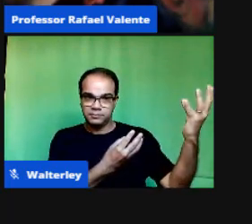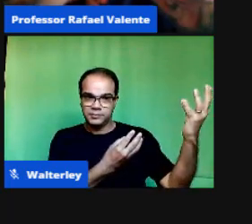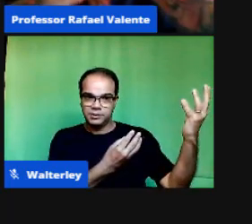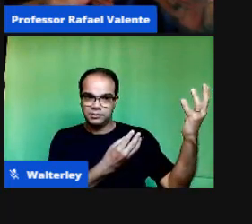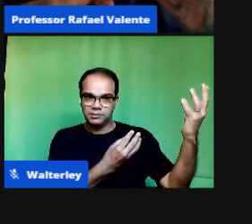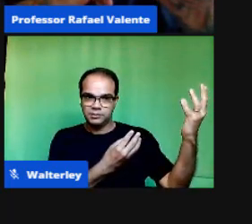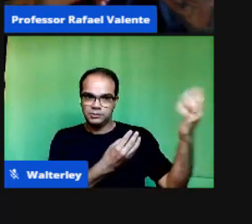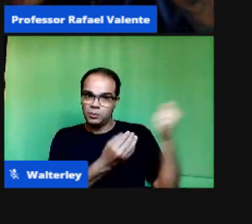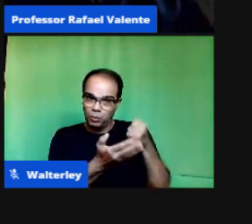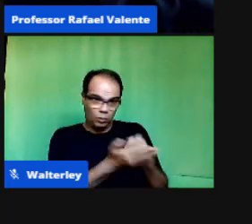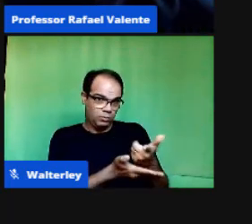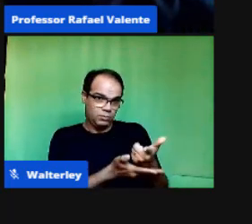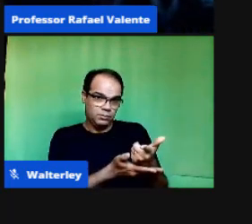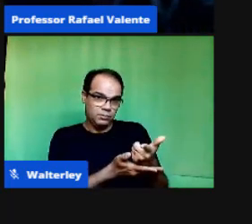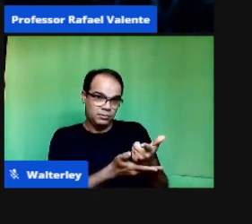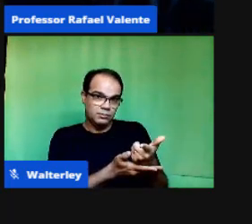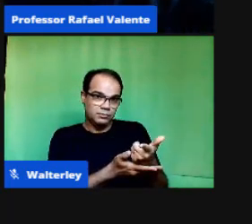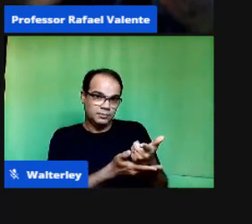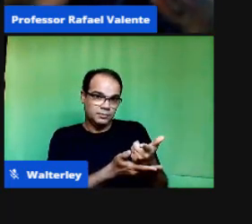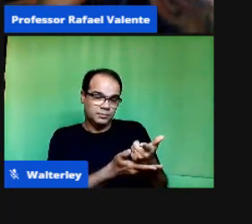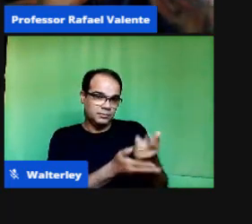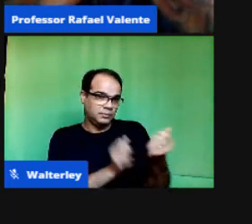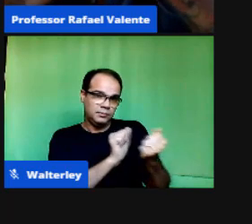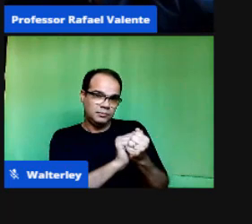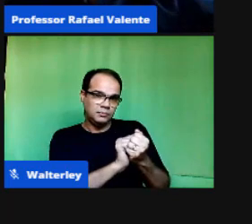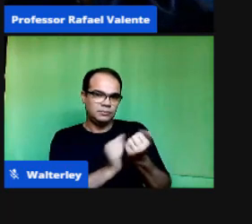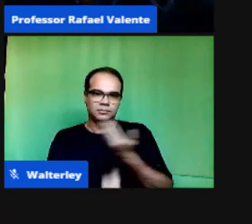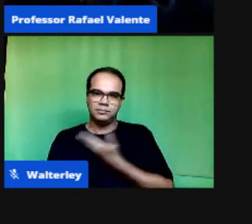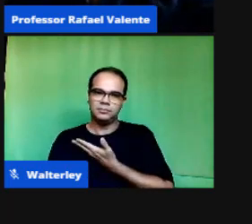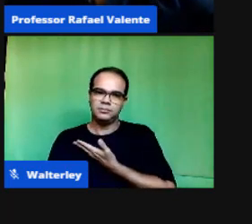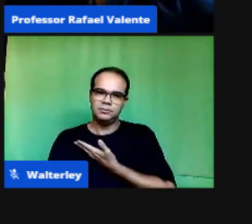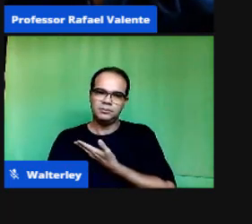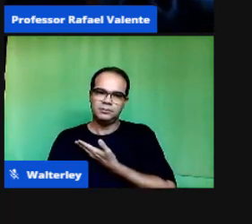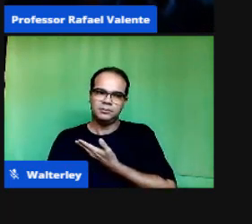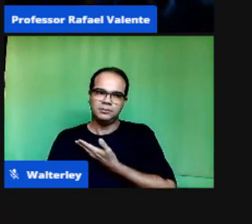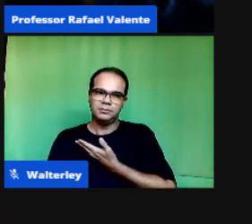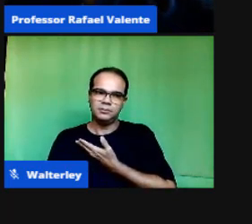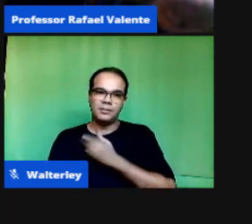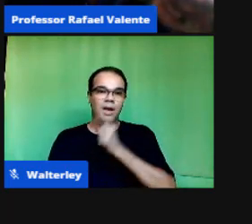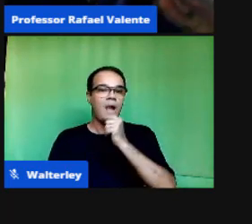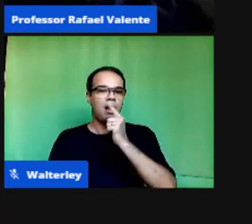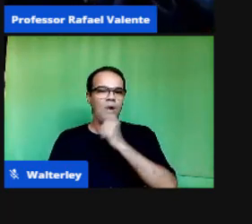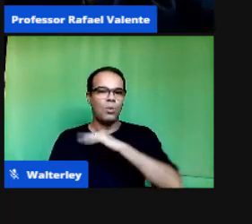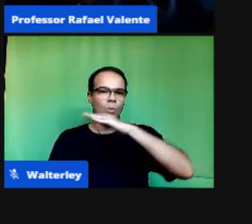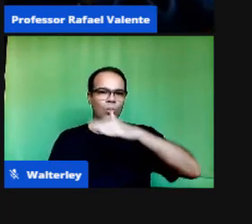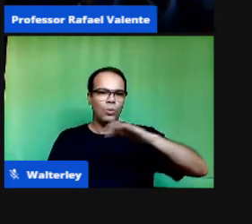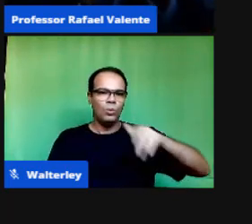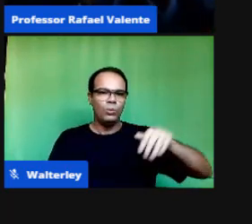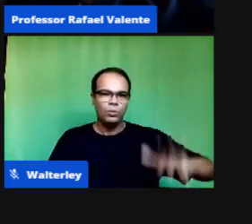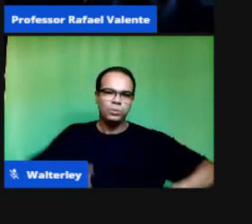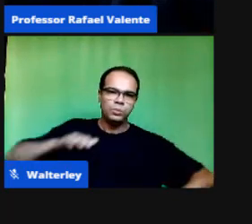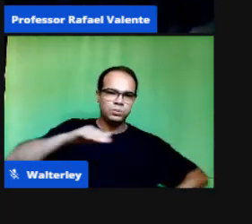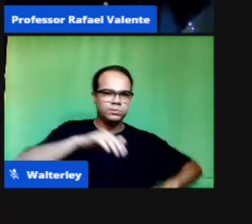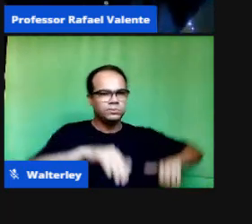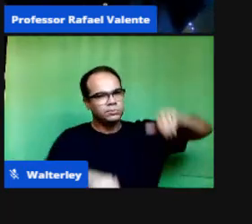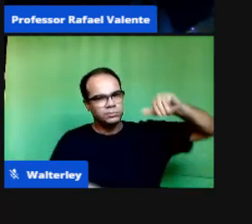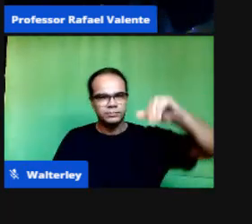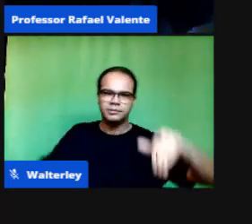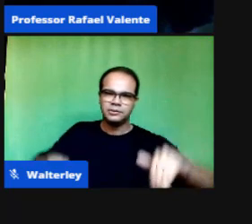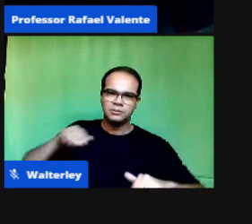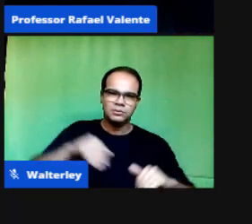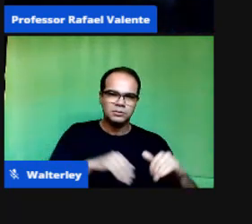Comprar? Estar com os meus amigos? Ir para a praia? Estar na natureza? O quê?